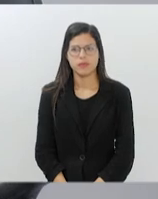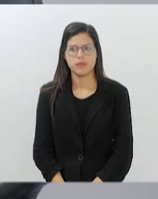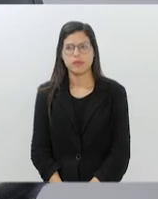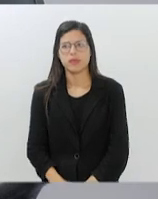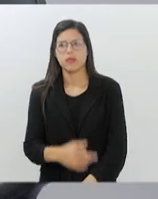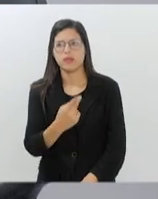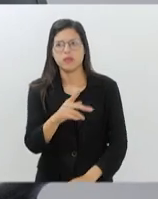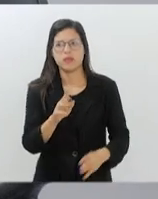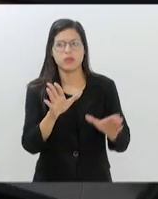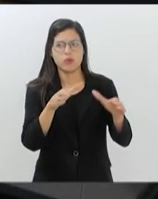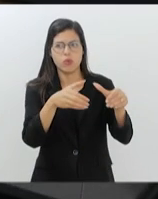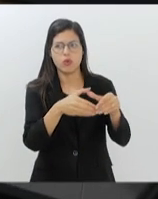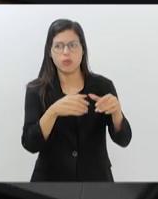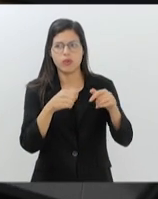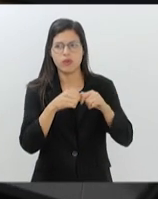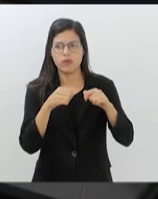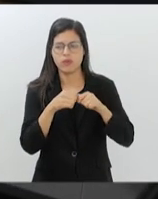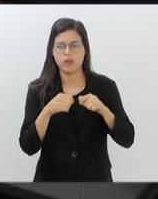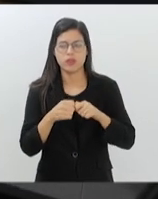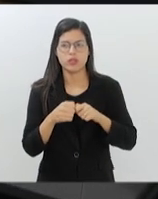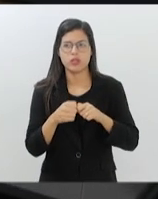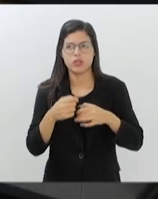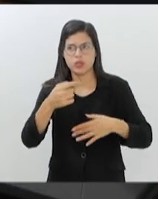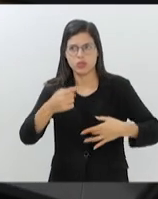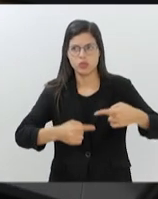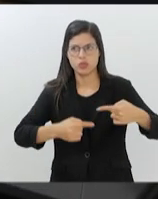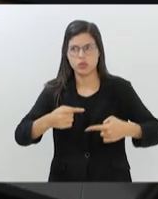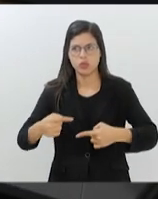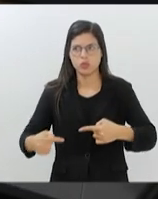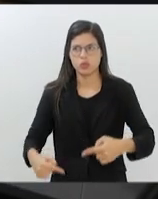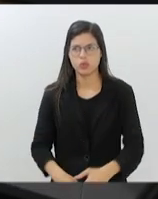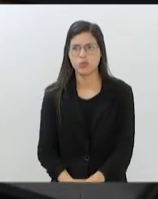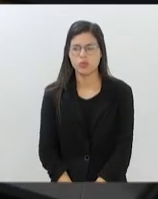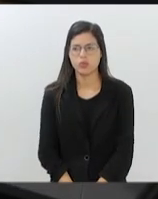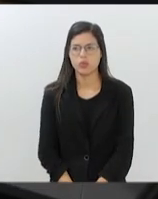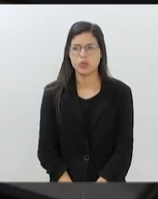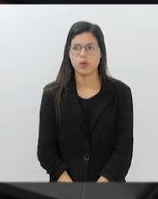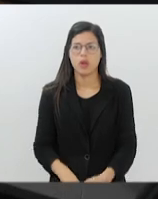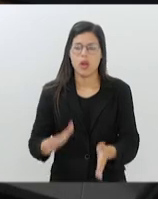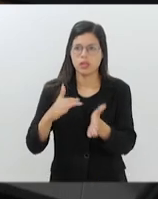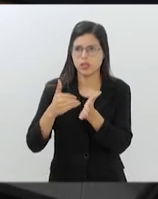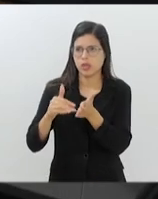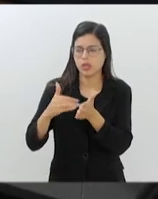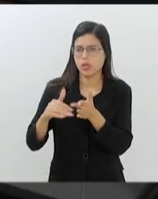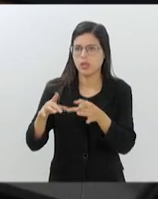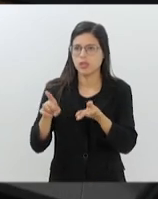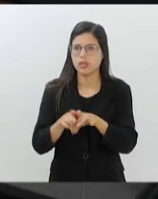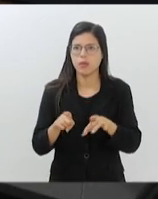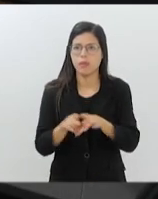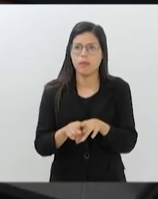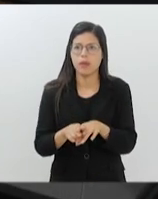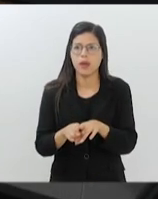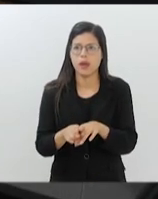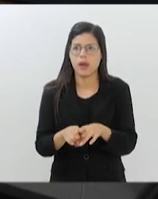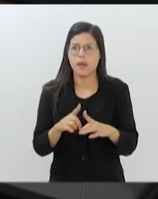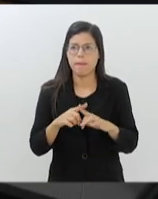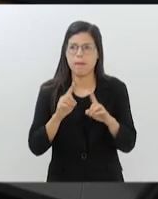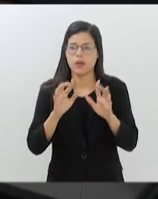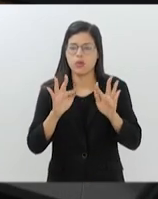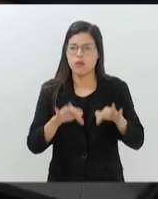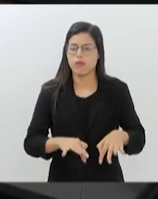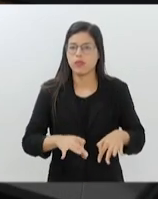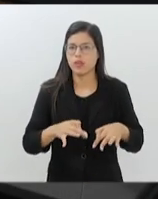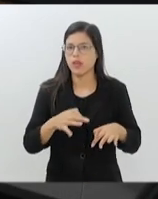essa discussão Não o meu time só não Como disse nós temos envolv das secretarias que demand a final a palav última palavra é sua E aí nós